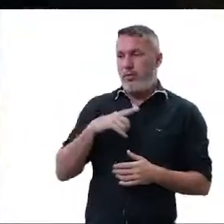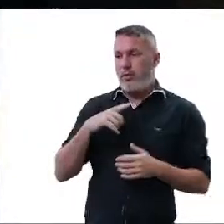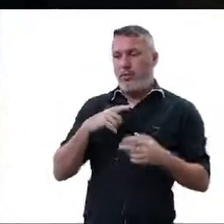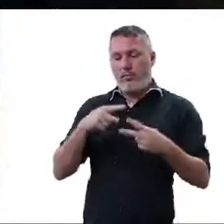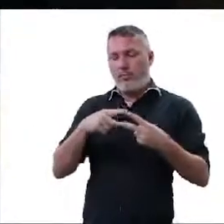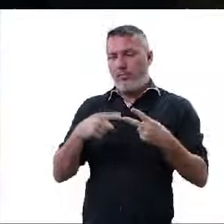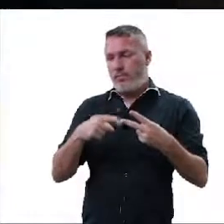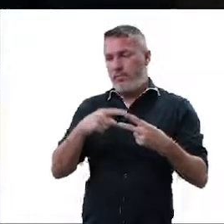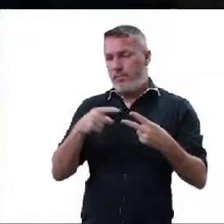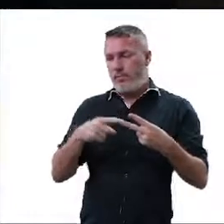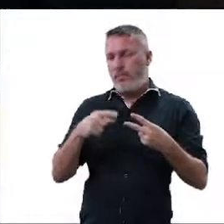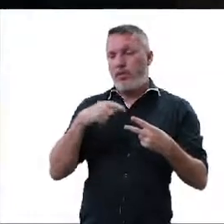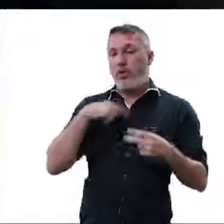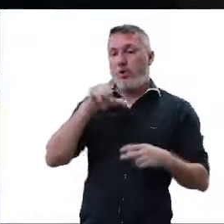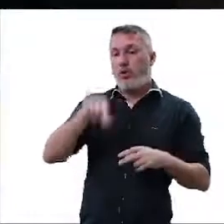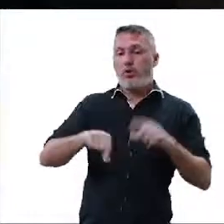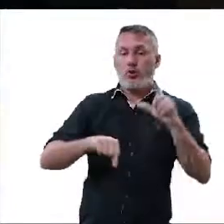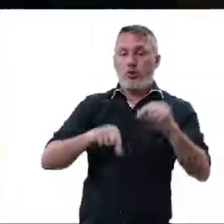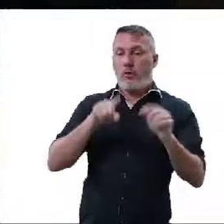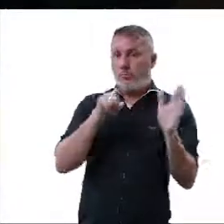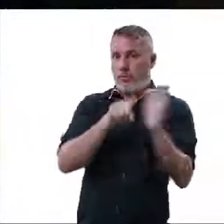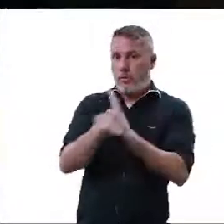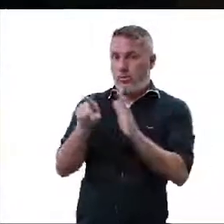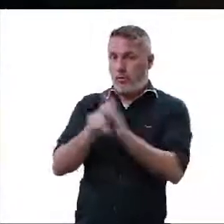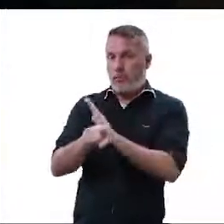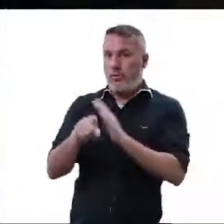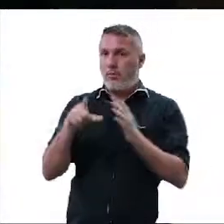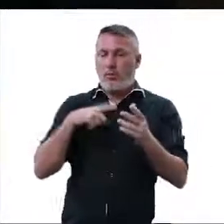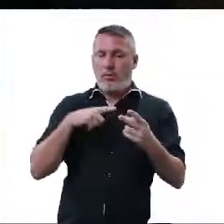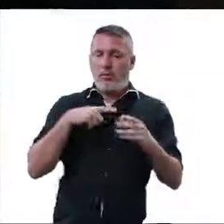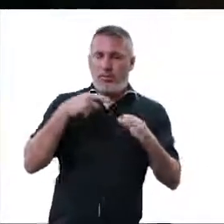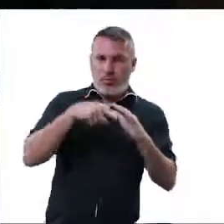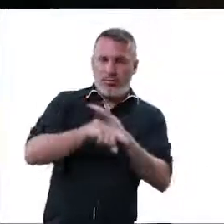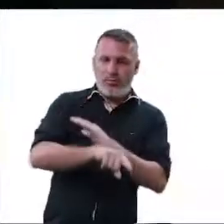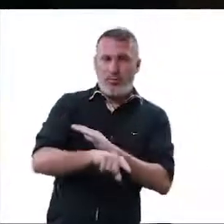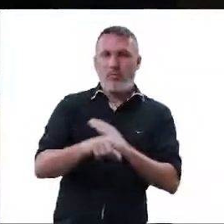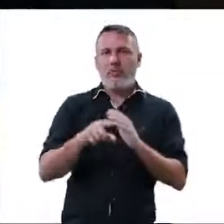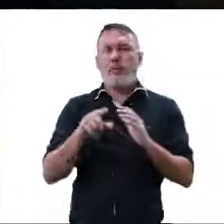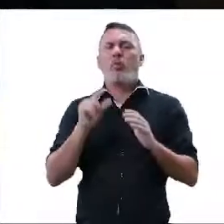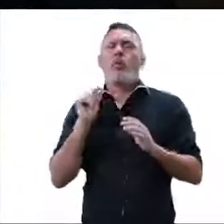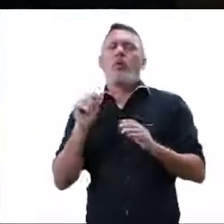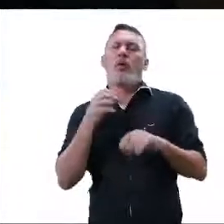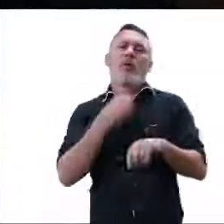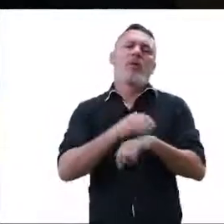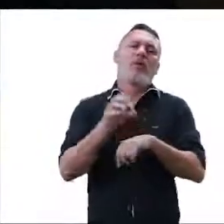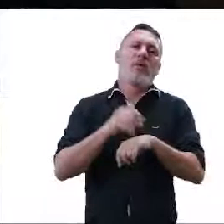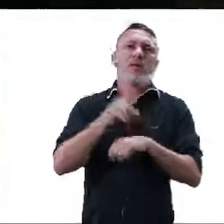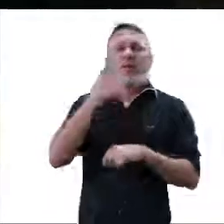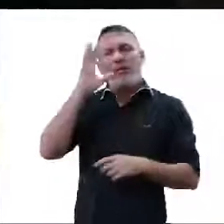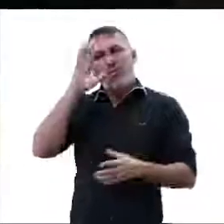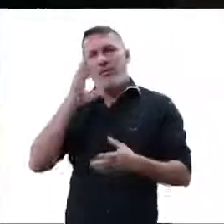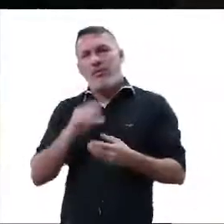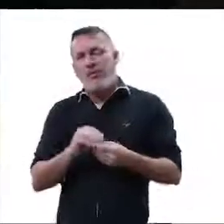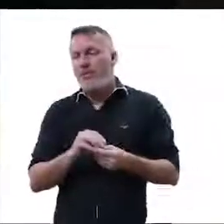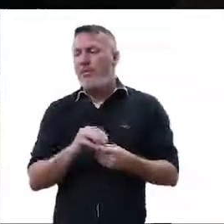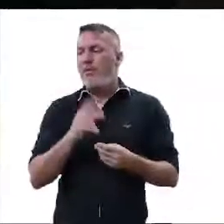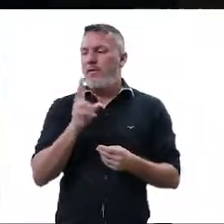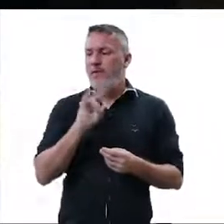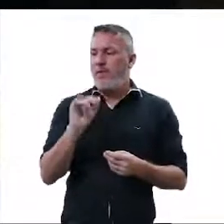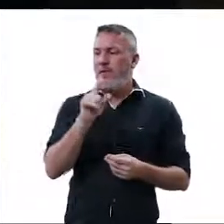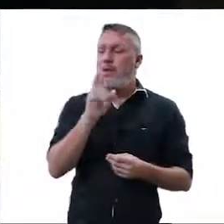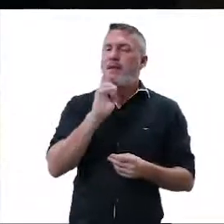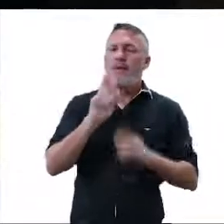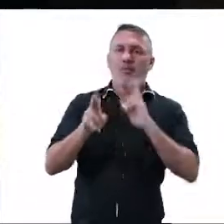questões do Enem e aí vamos trabalhá-las um pouco mais em profundidade. O que eu quero dizer com isso? Fazer da mesma maneira